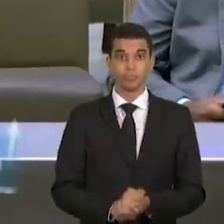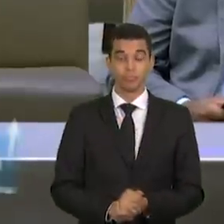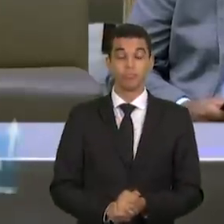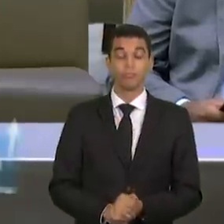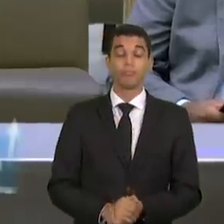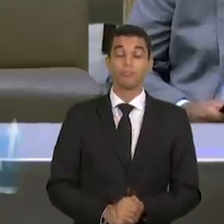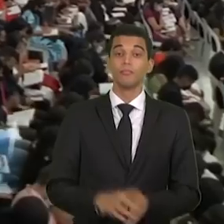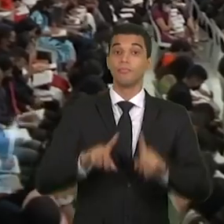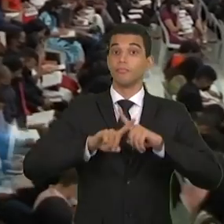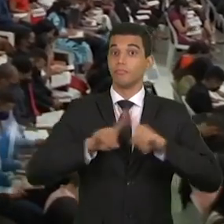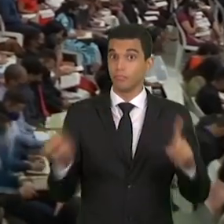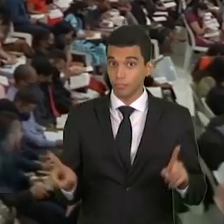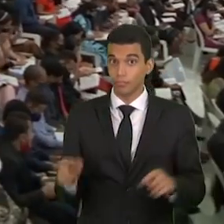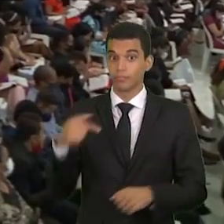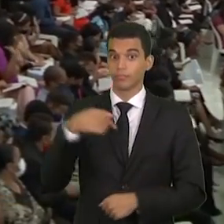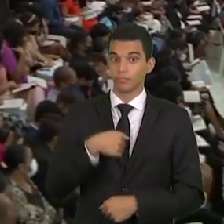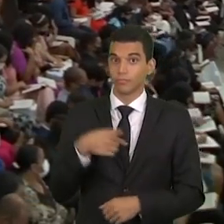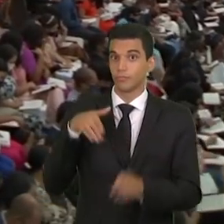exortamo-vos, porém,